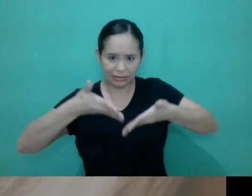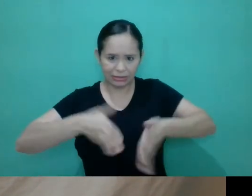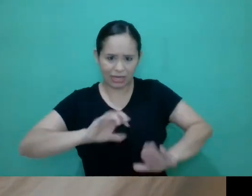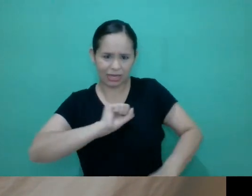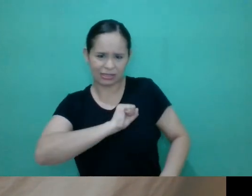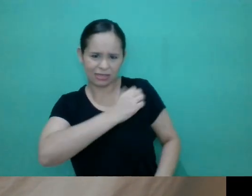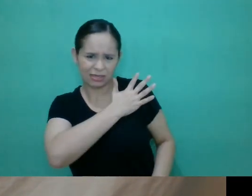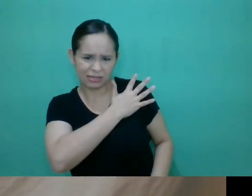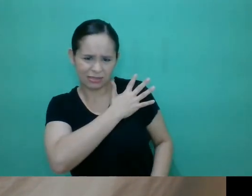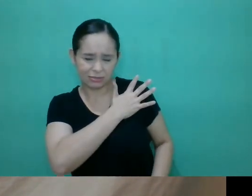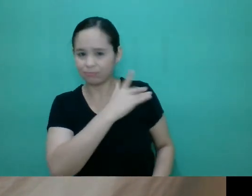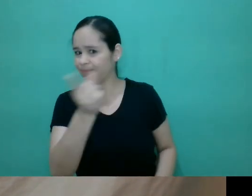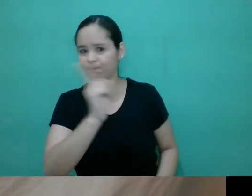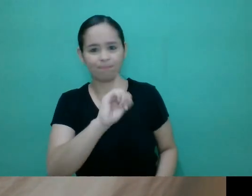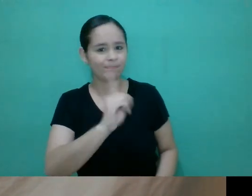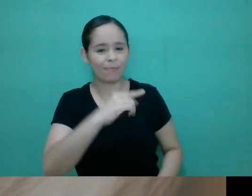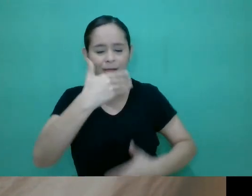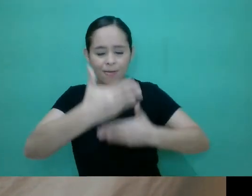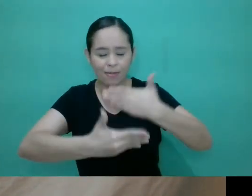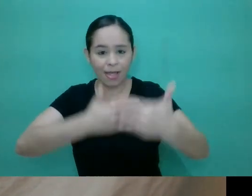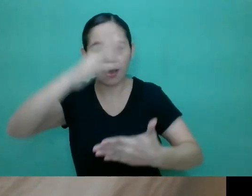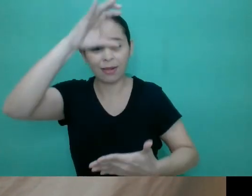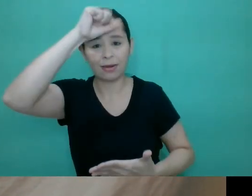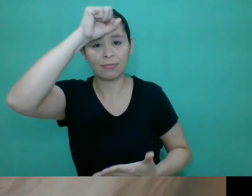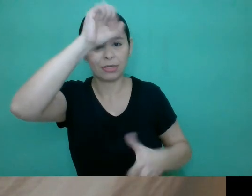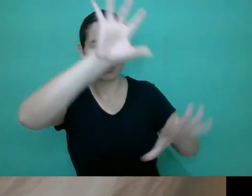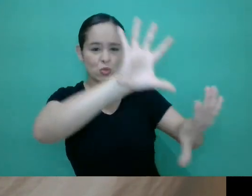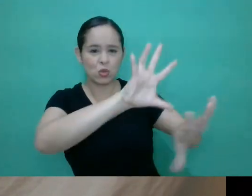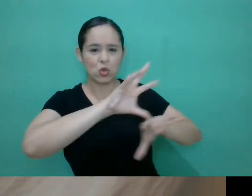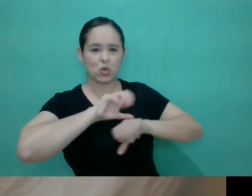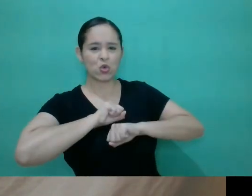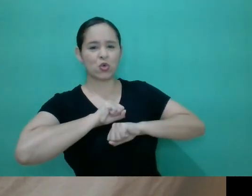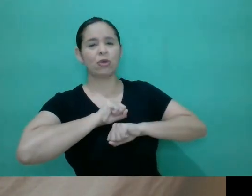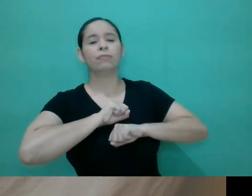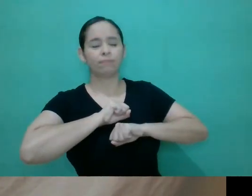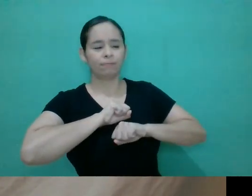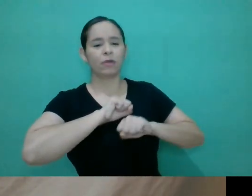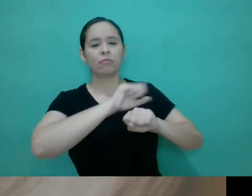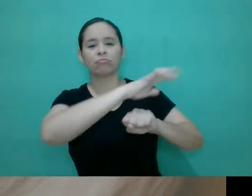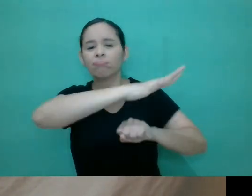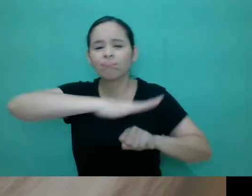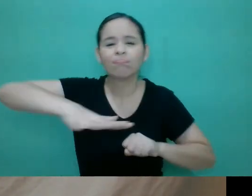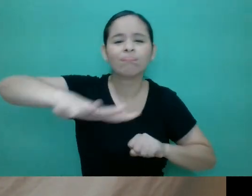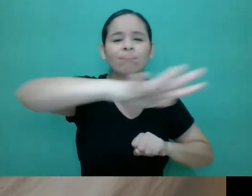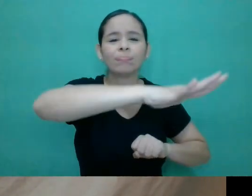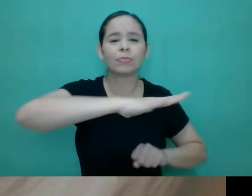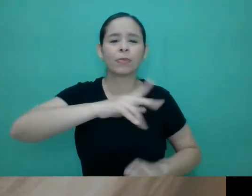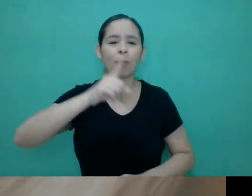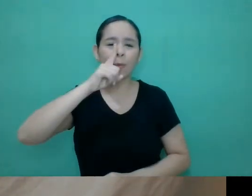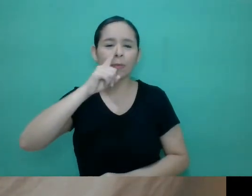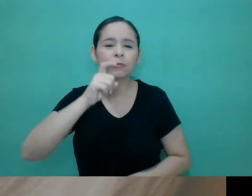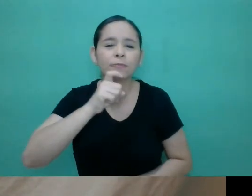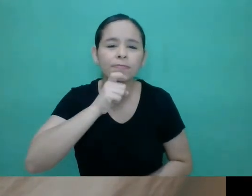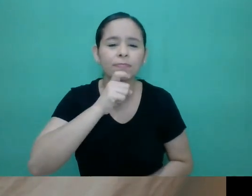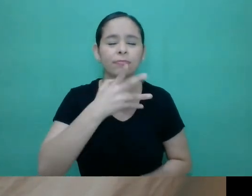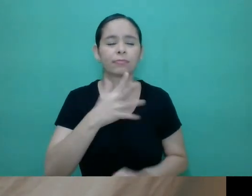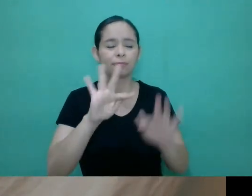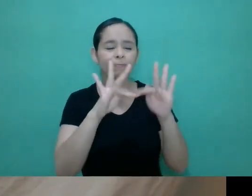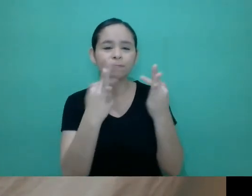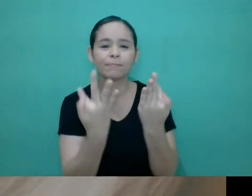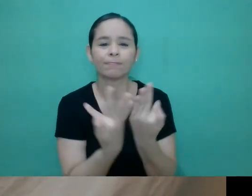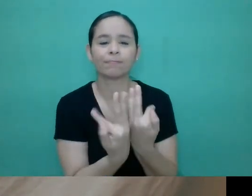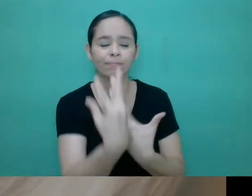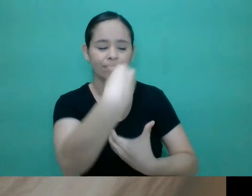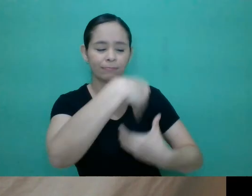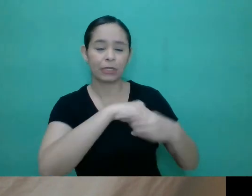ela se torna racista e de que ela aprende o racismo com os pais, com os seus parentes, né, em